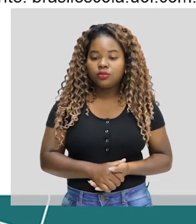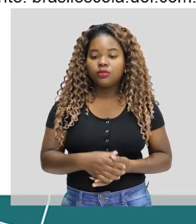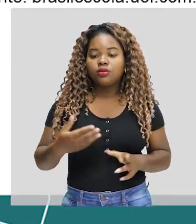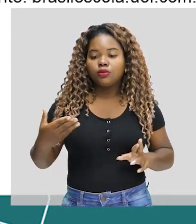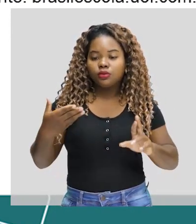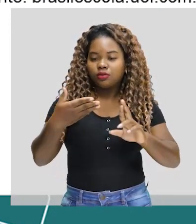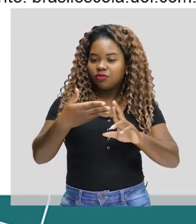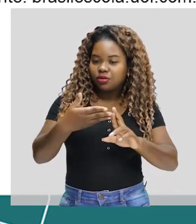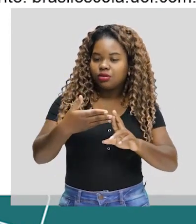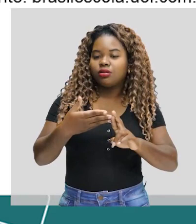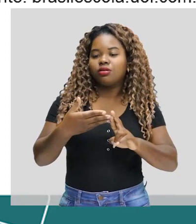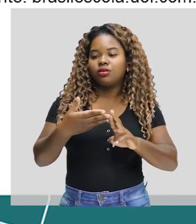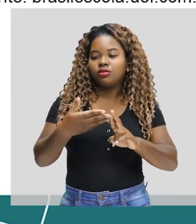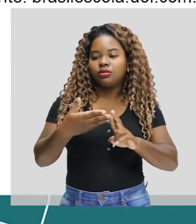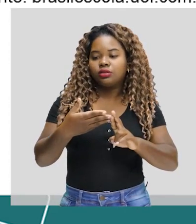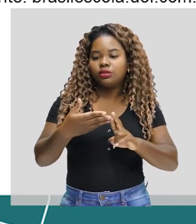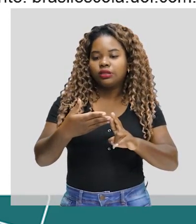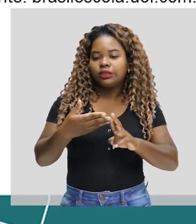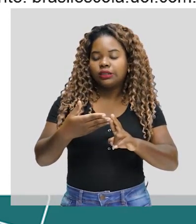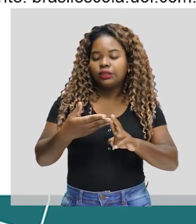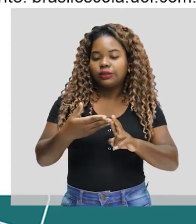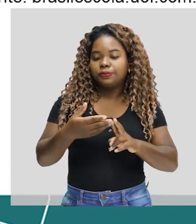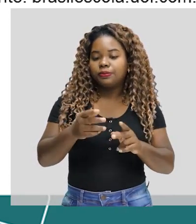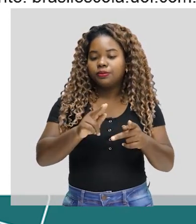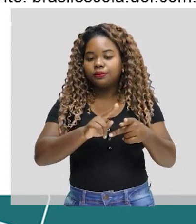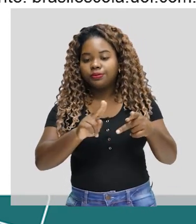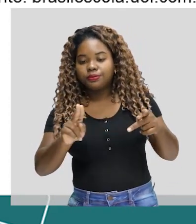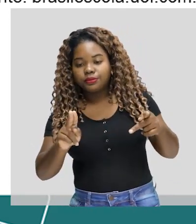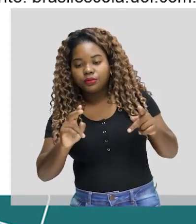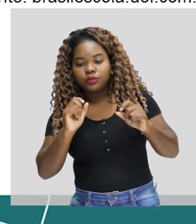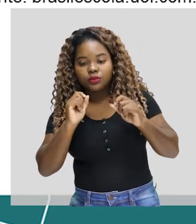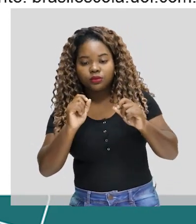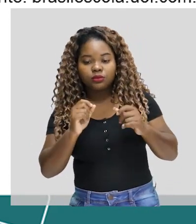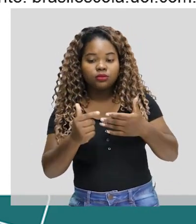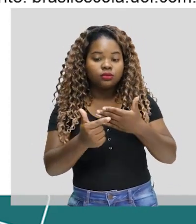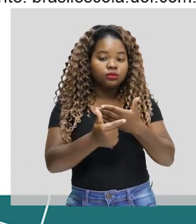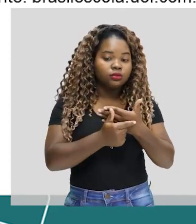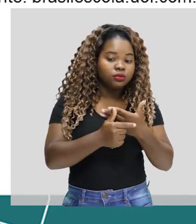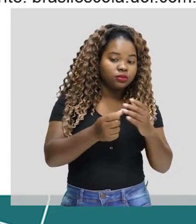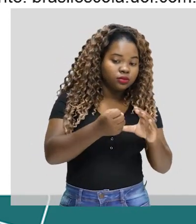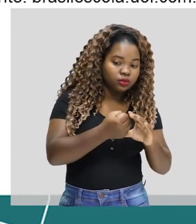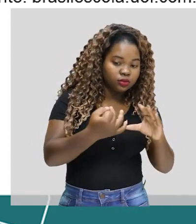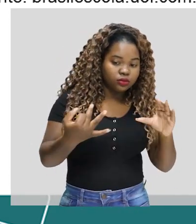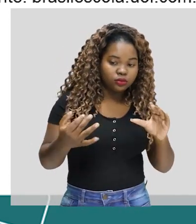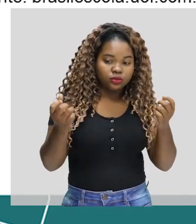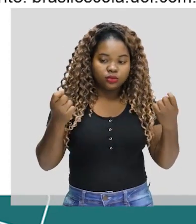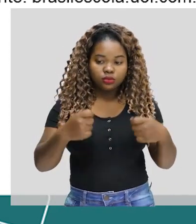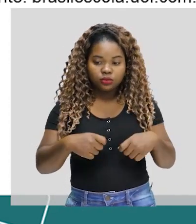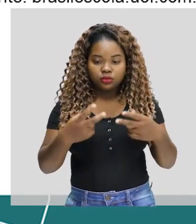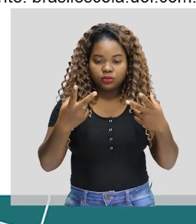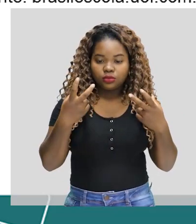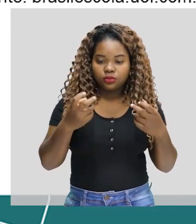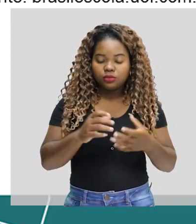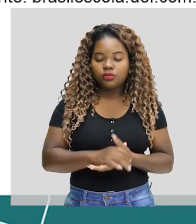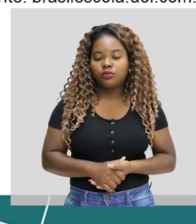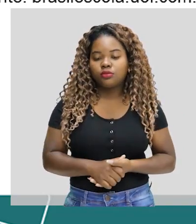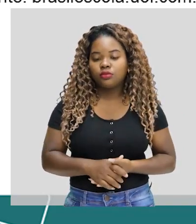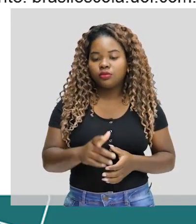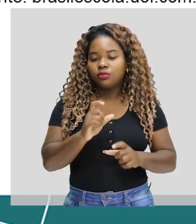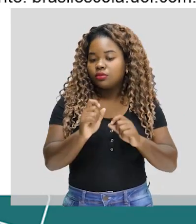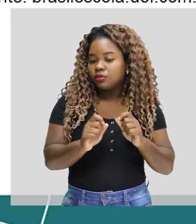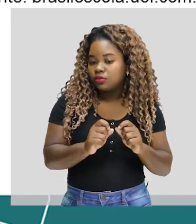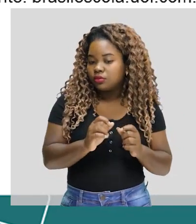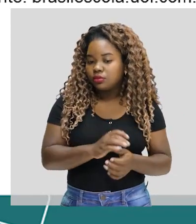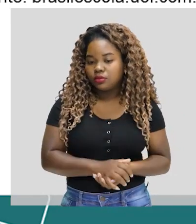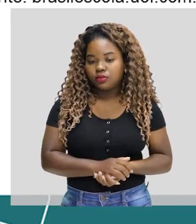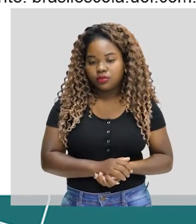referência pronominal. Referência pronominal é uma função, é uma característica que nós podemos observar quando a gente